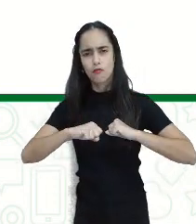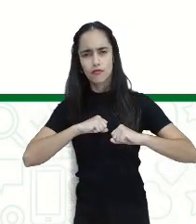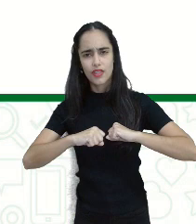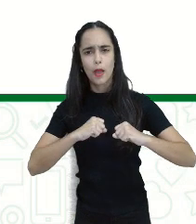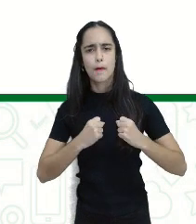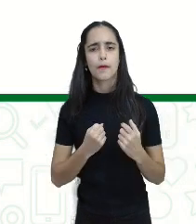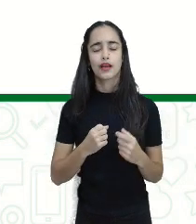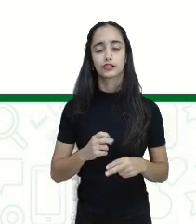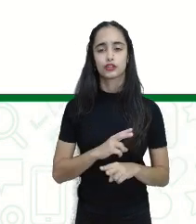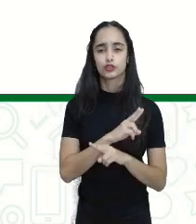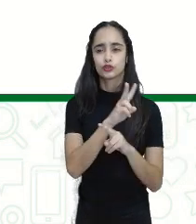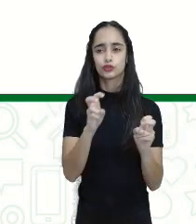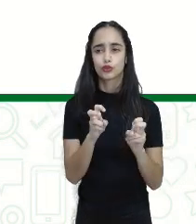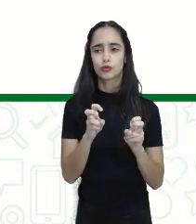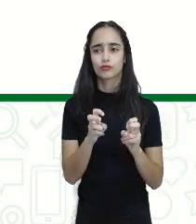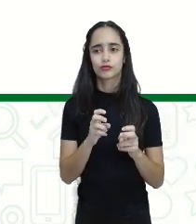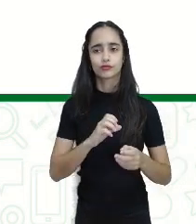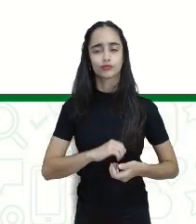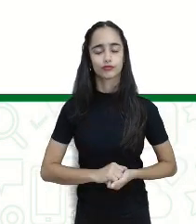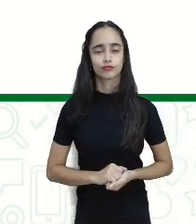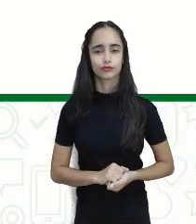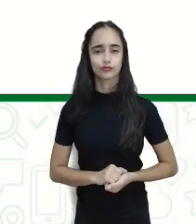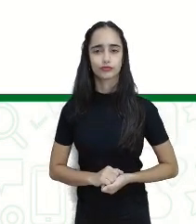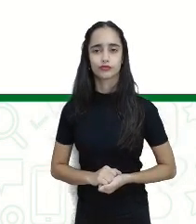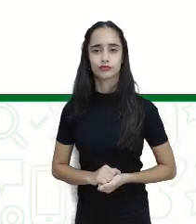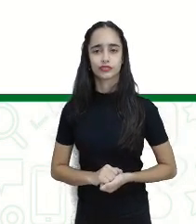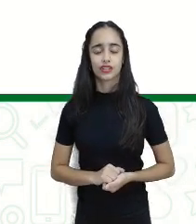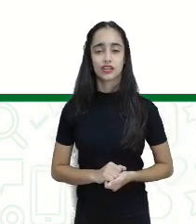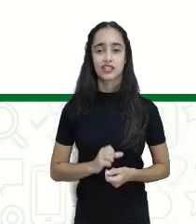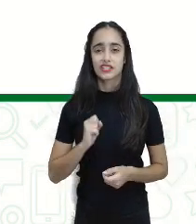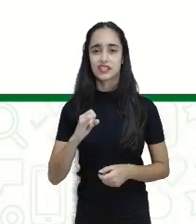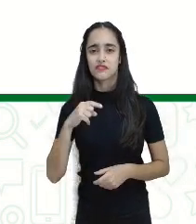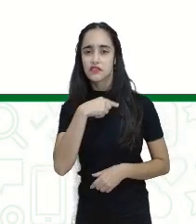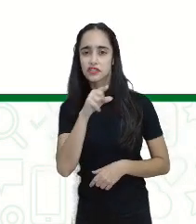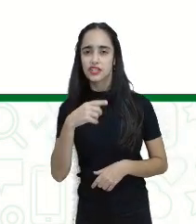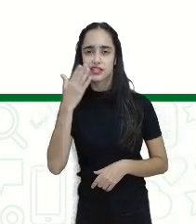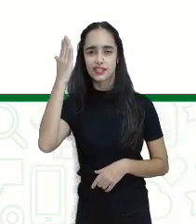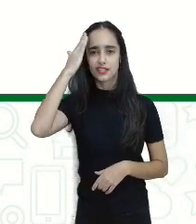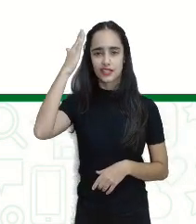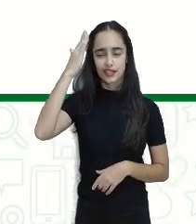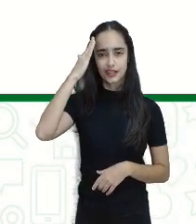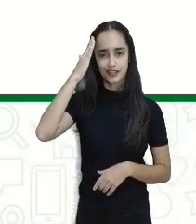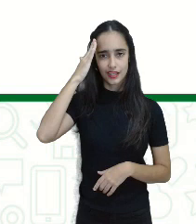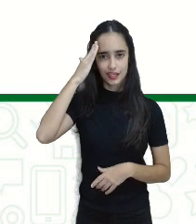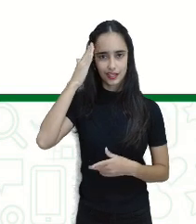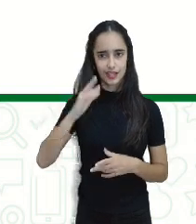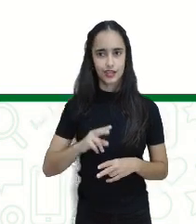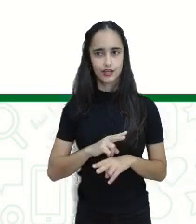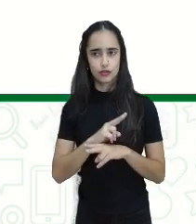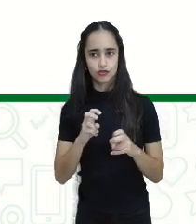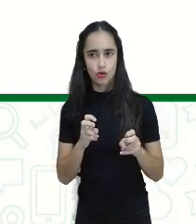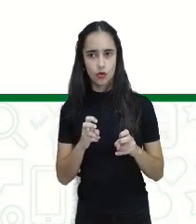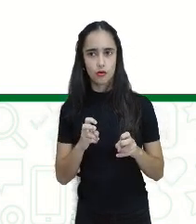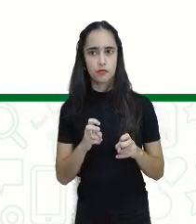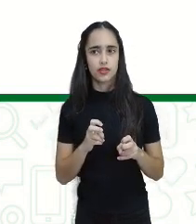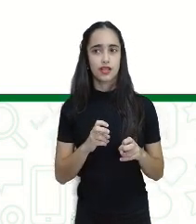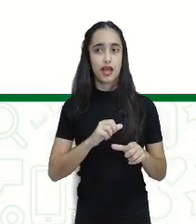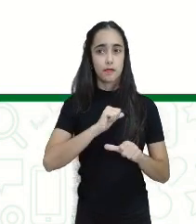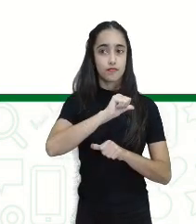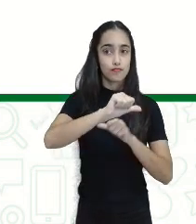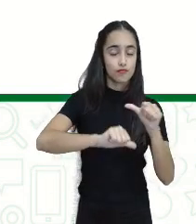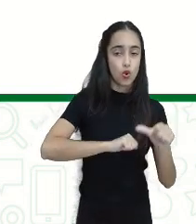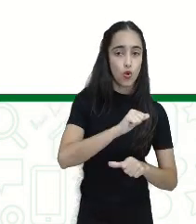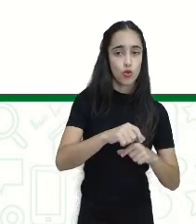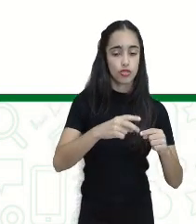e irreversibilidade. Discute aí o que vocês compreenderam sobre essa transformação da matéria. E depois